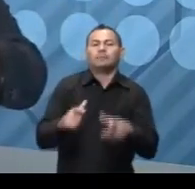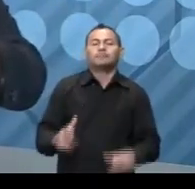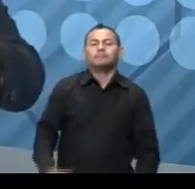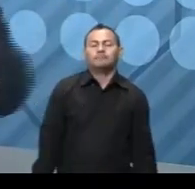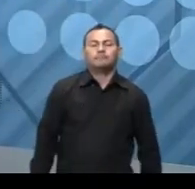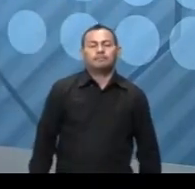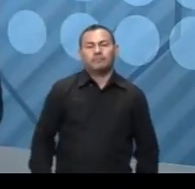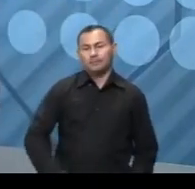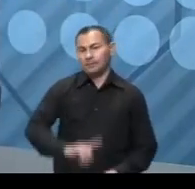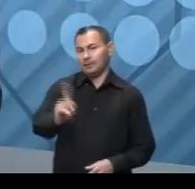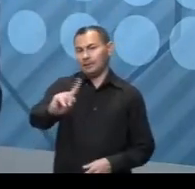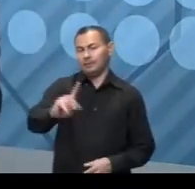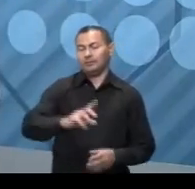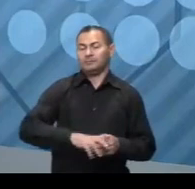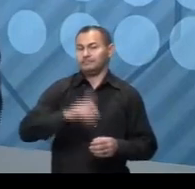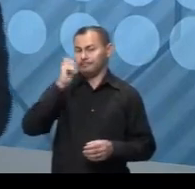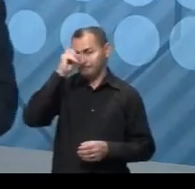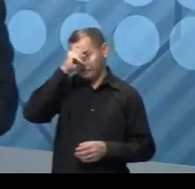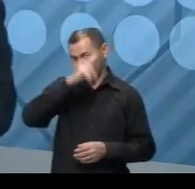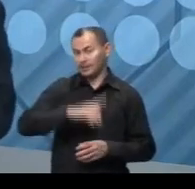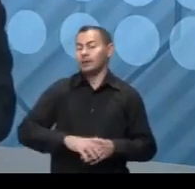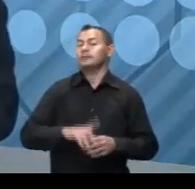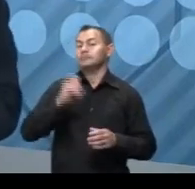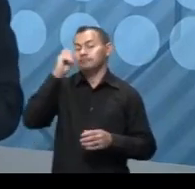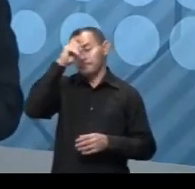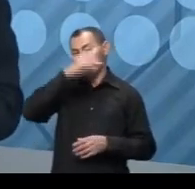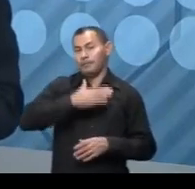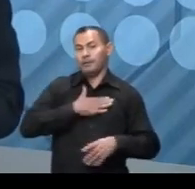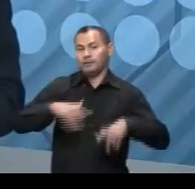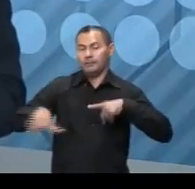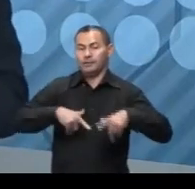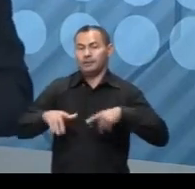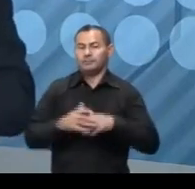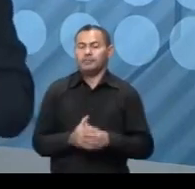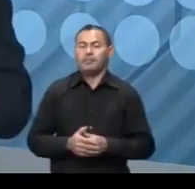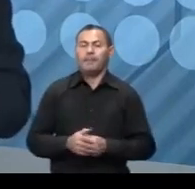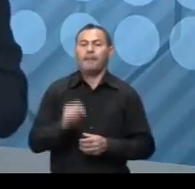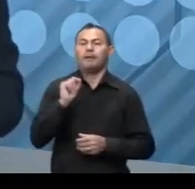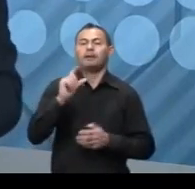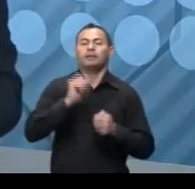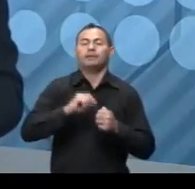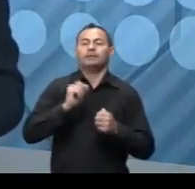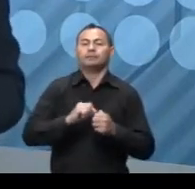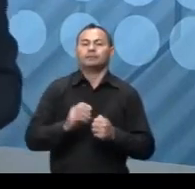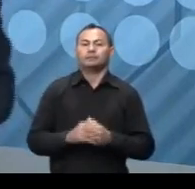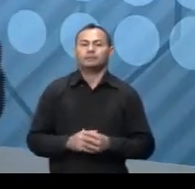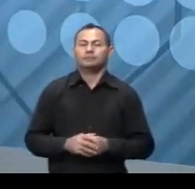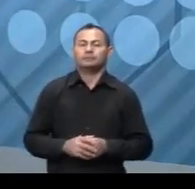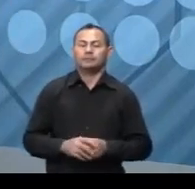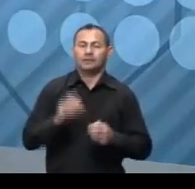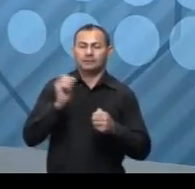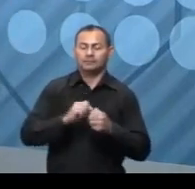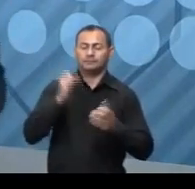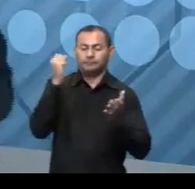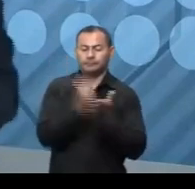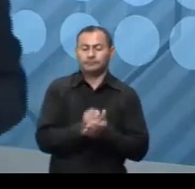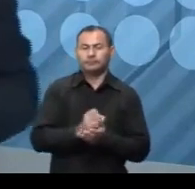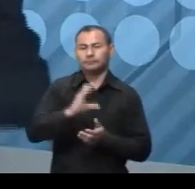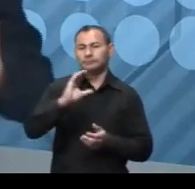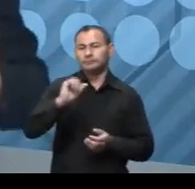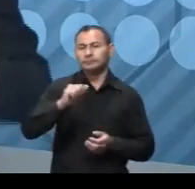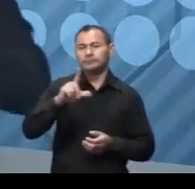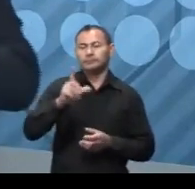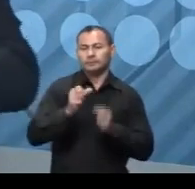aqui. Não, vai ficar complicado, vai dificultar o meu trabalho. Então, o que que ele fez ali? Você faz a marcação com